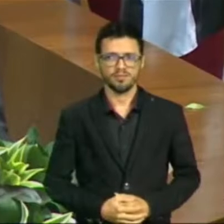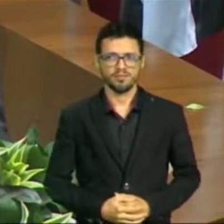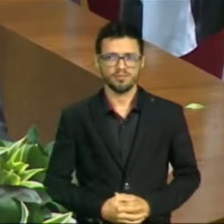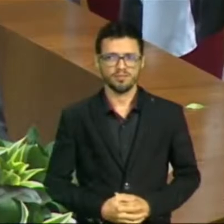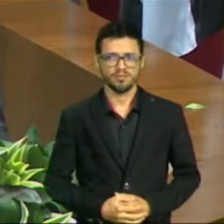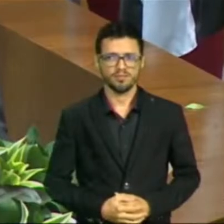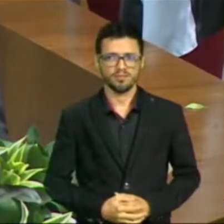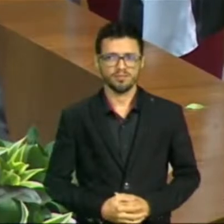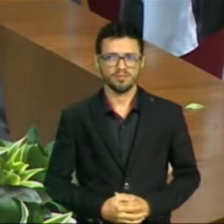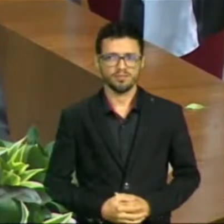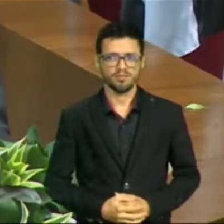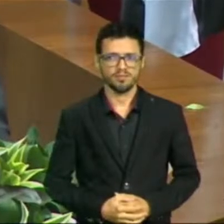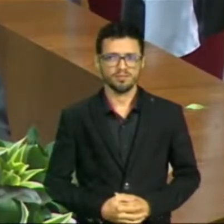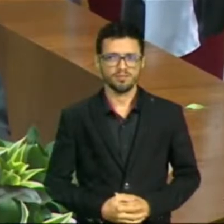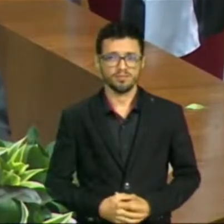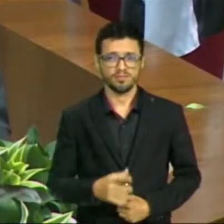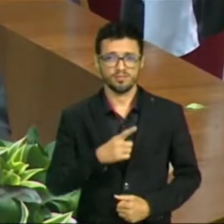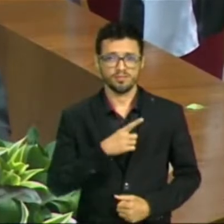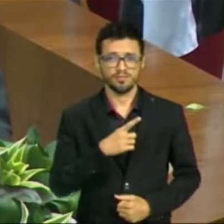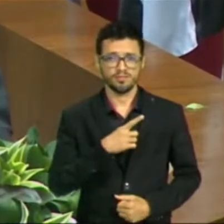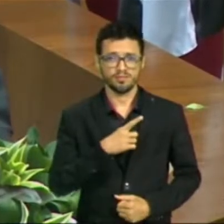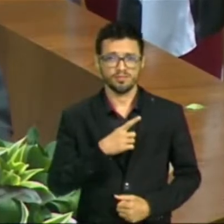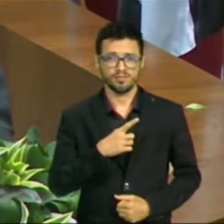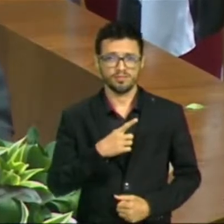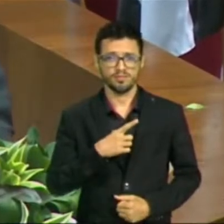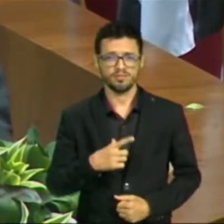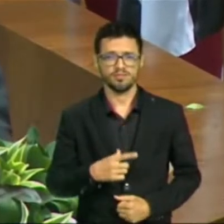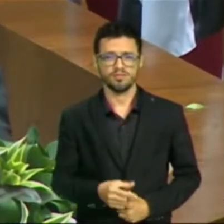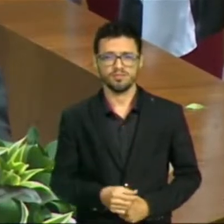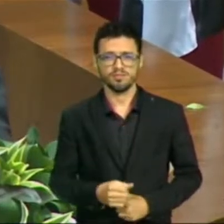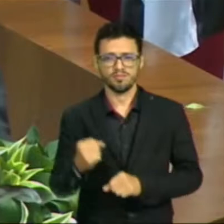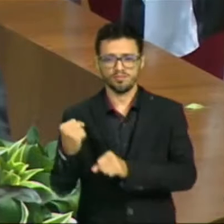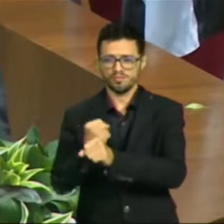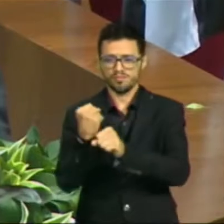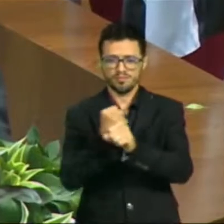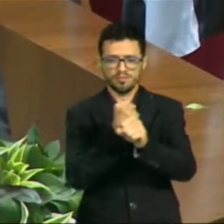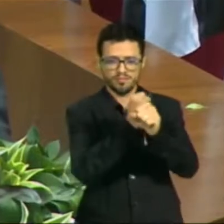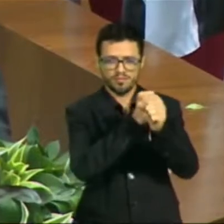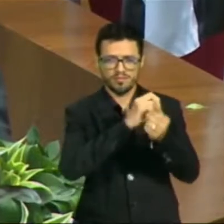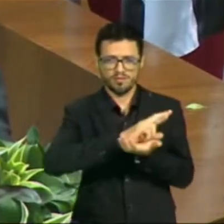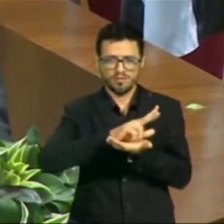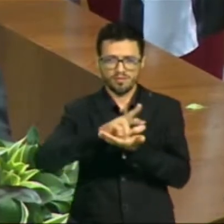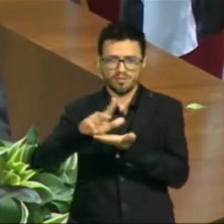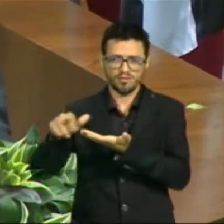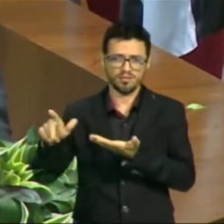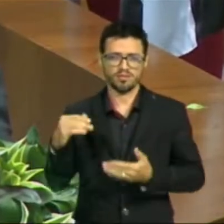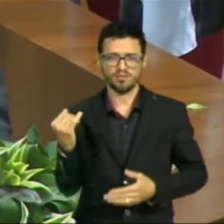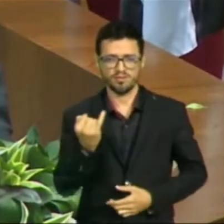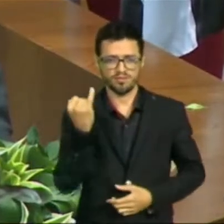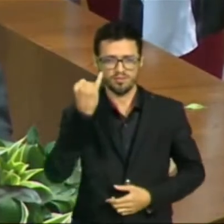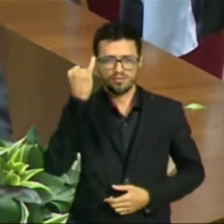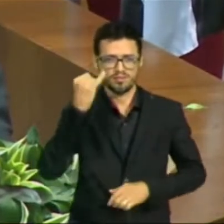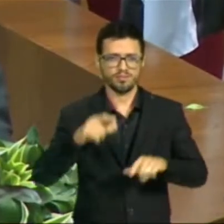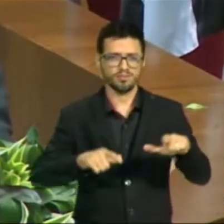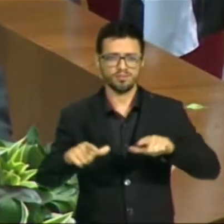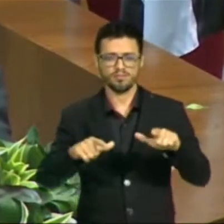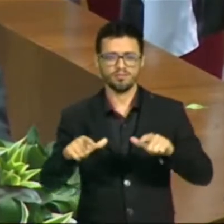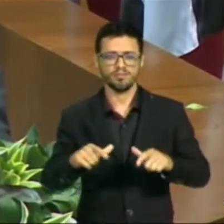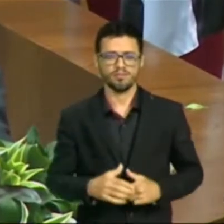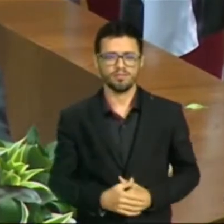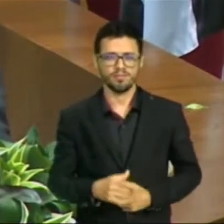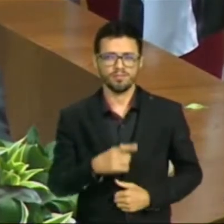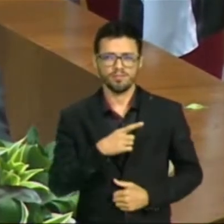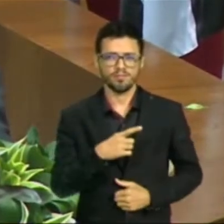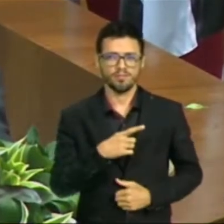Ontem foi feita a entrega de várias obras muito importantes, a Delegacia